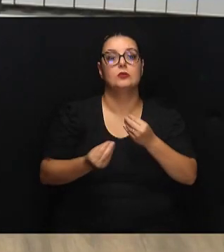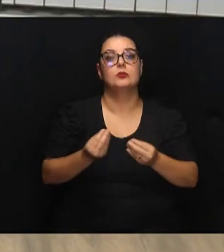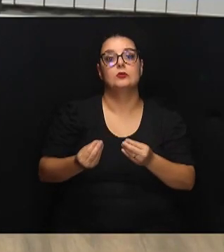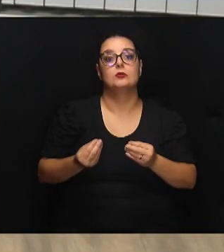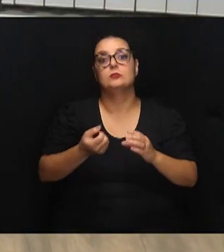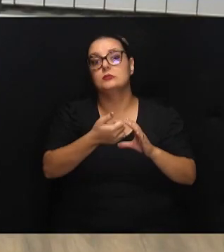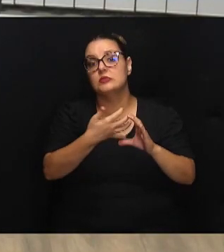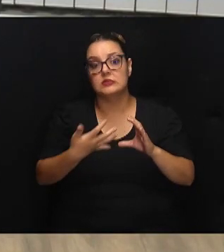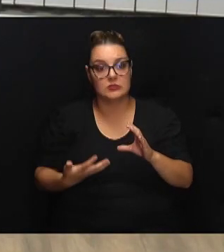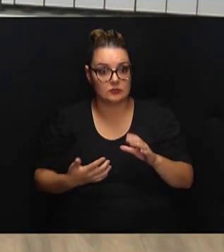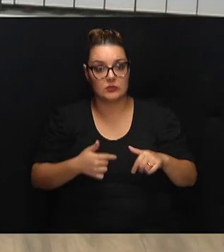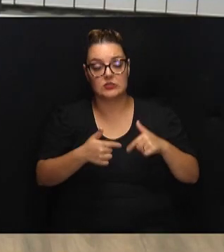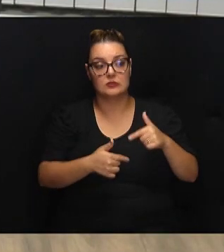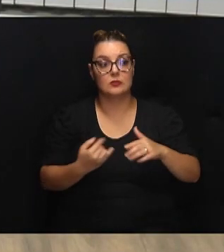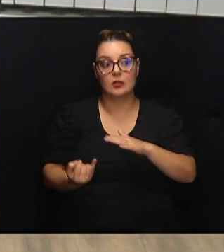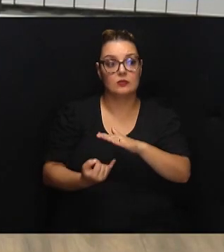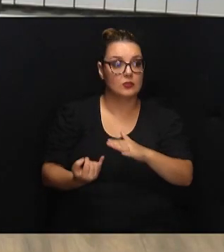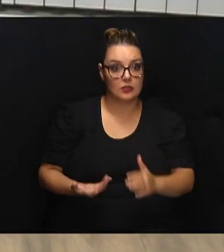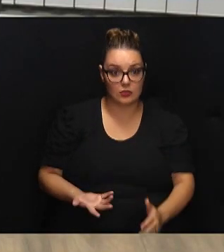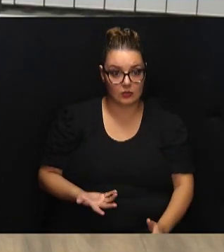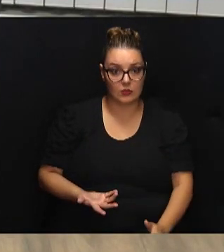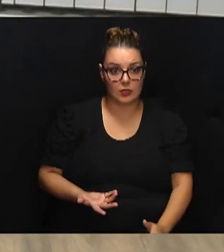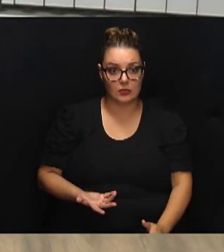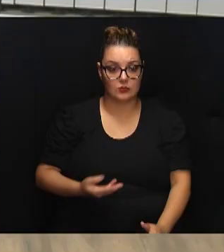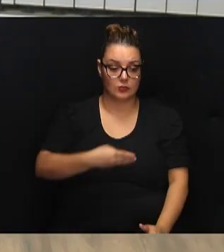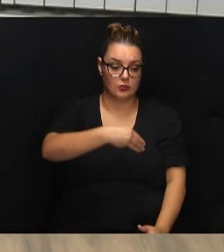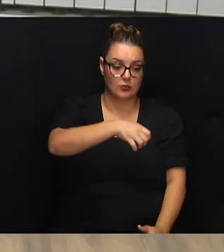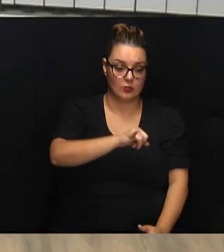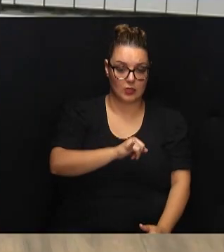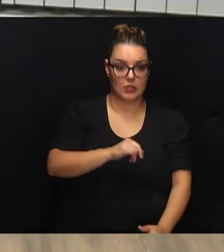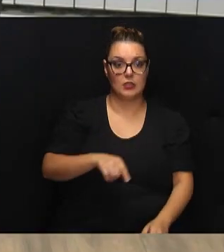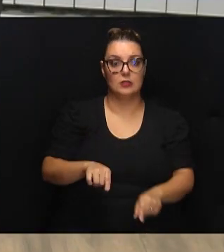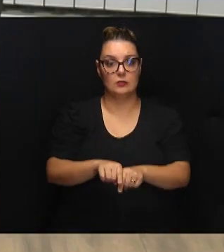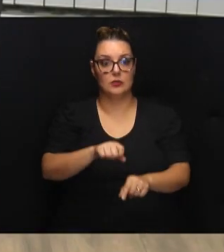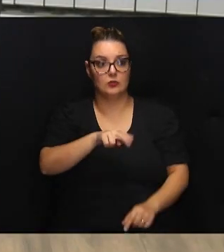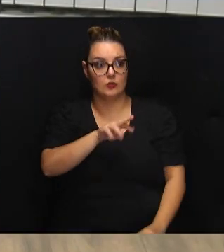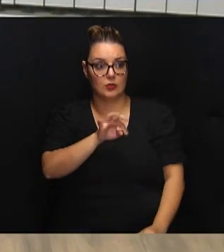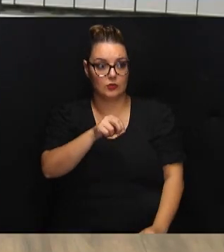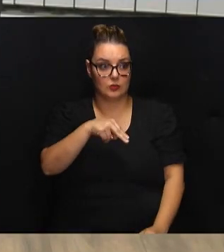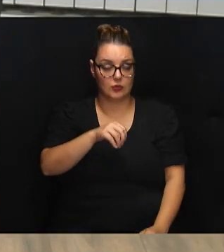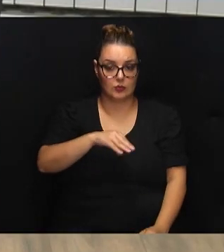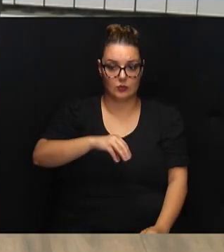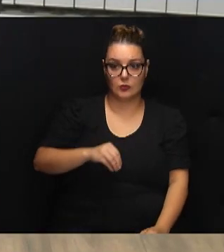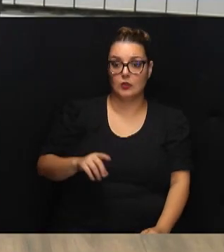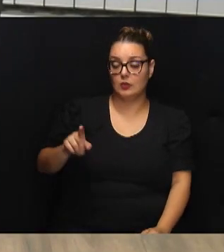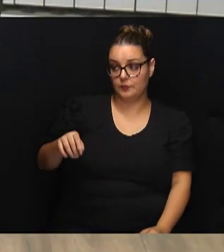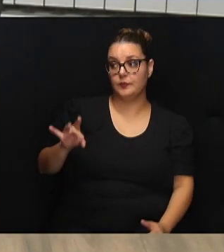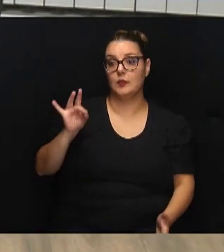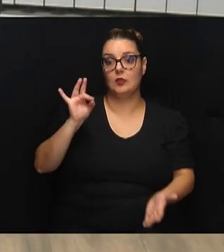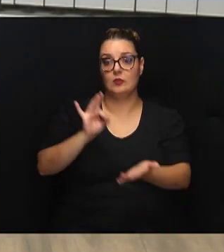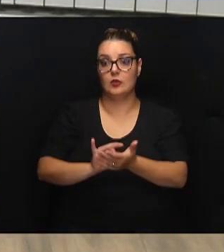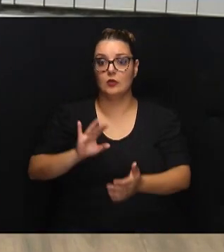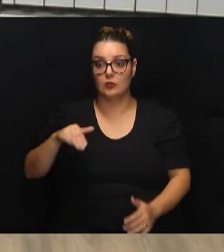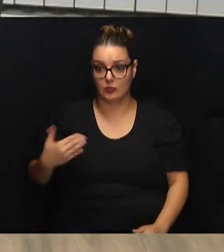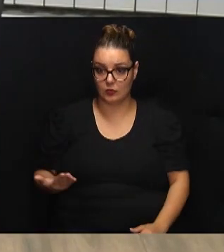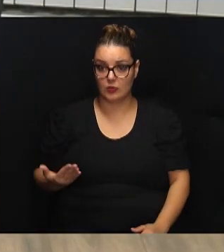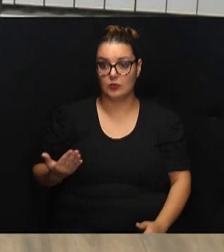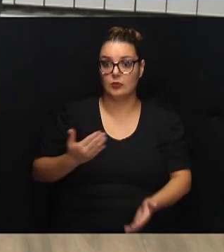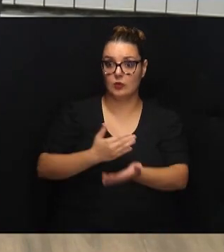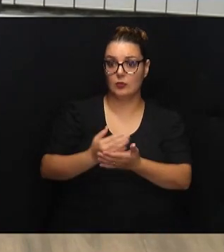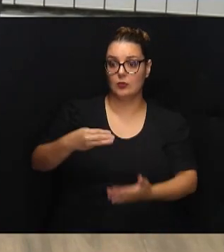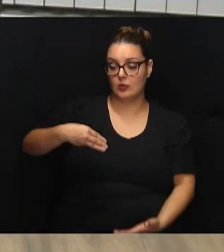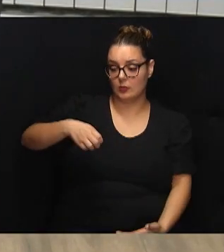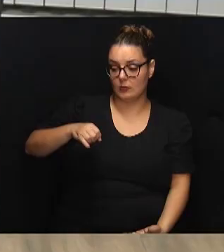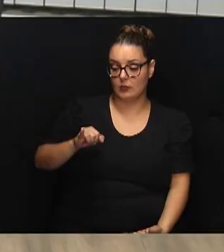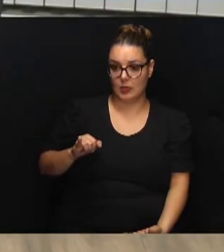configura esse trabalho informal do MEI e do autônomo? Na verdade, quando eu passo a ter o MEI, eu sou